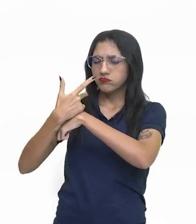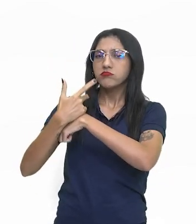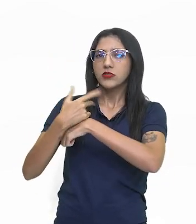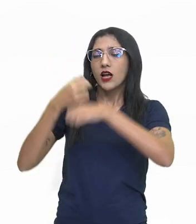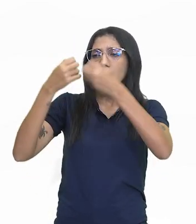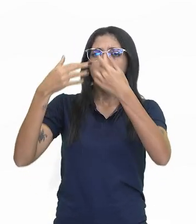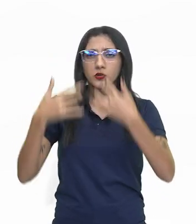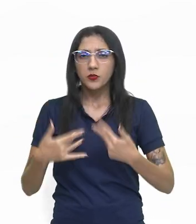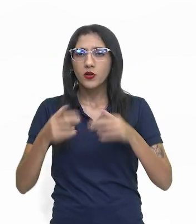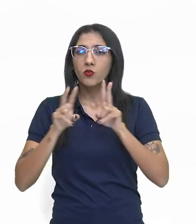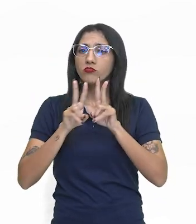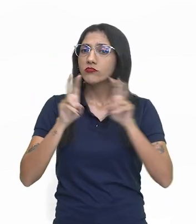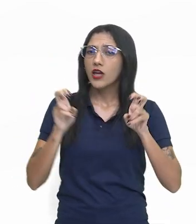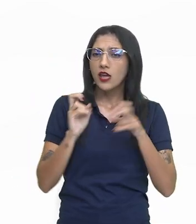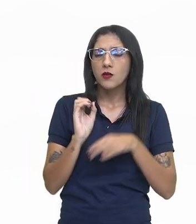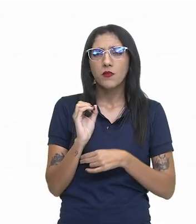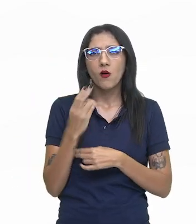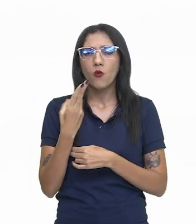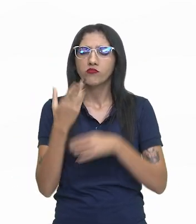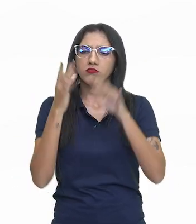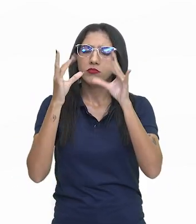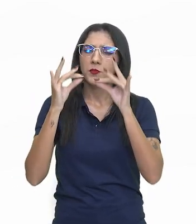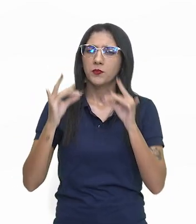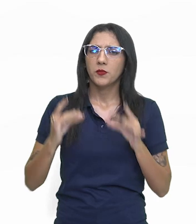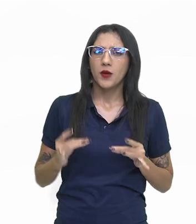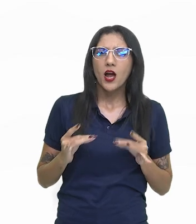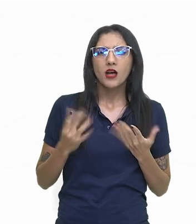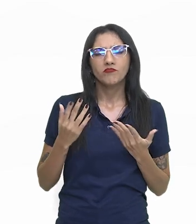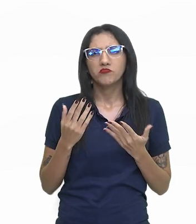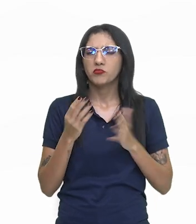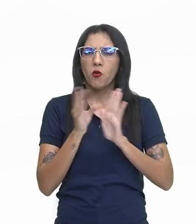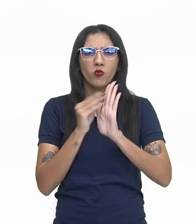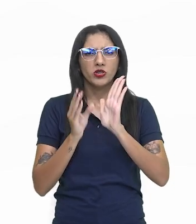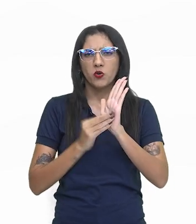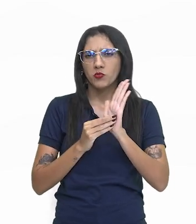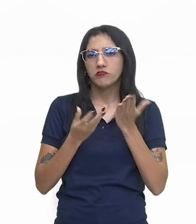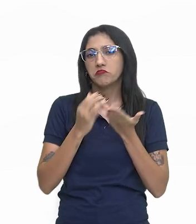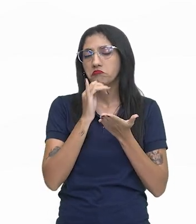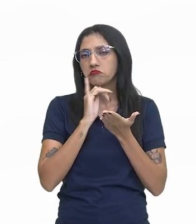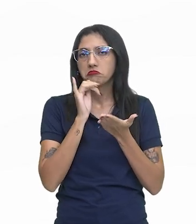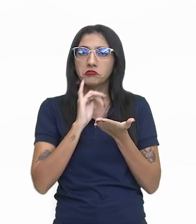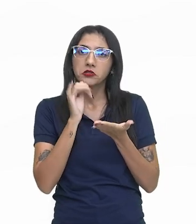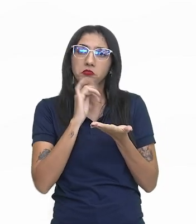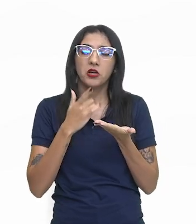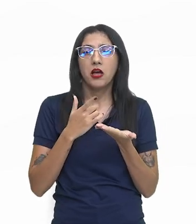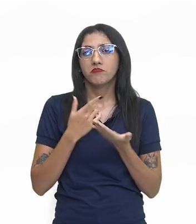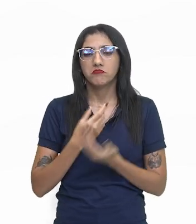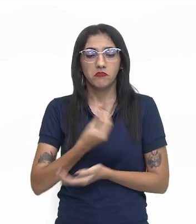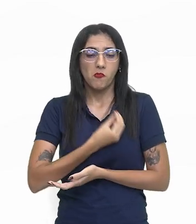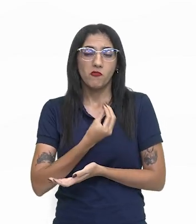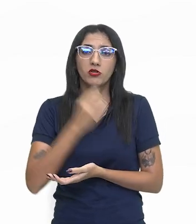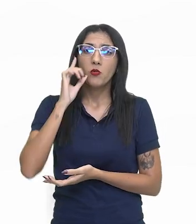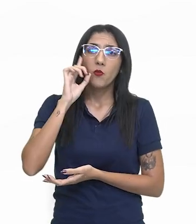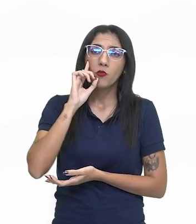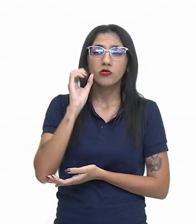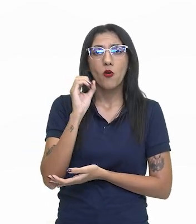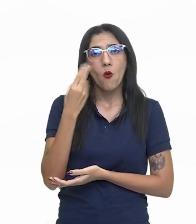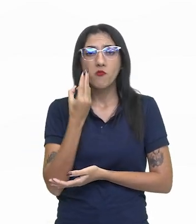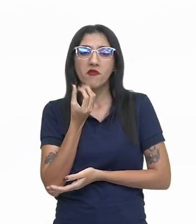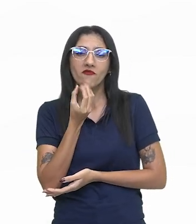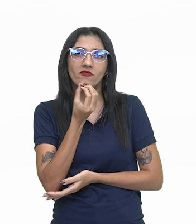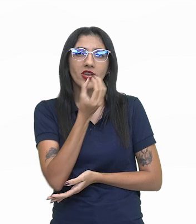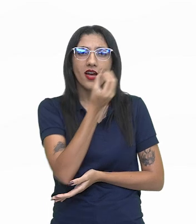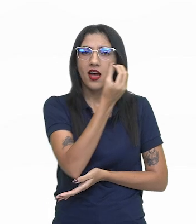algo ou falam sobre algum tipo específico de conteúdo, por exemplo, sua rotina, um roteiro de viagem. Então,